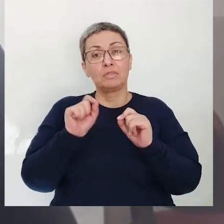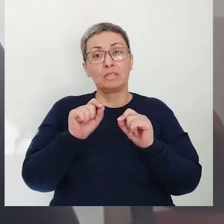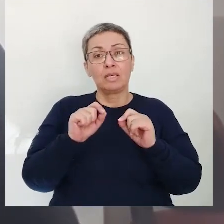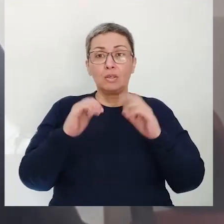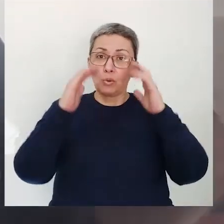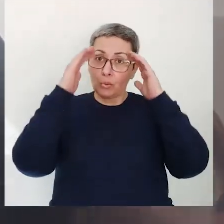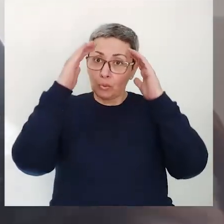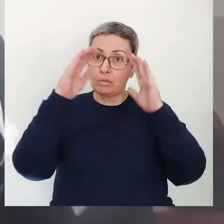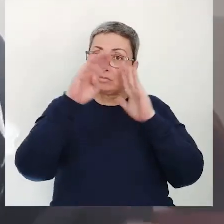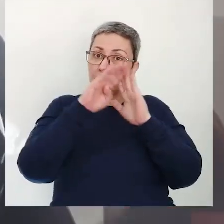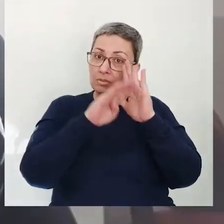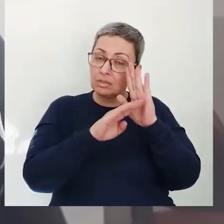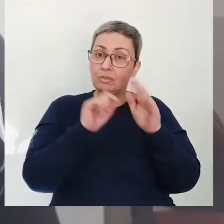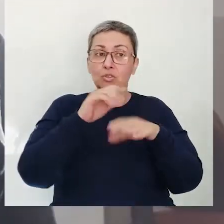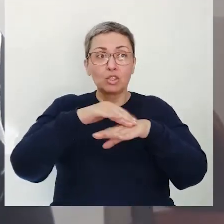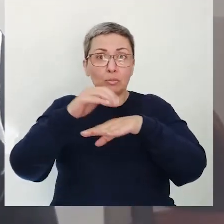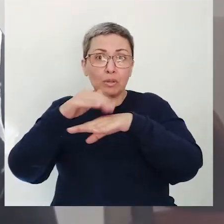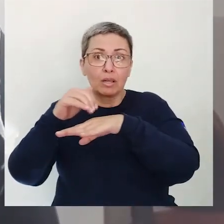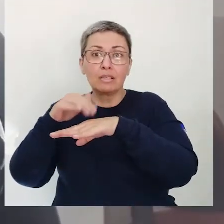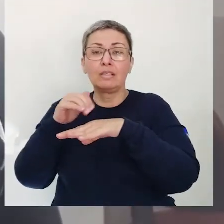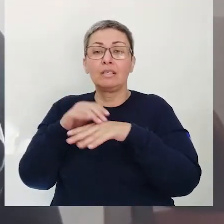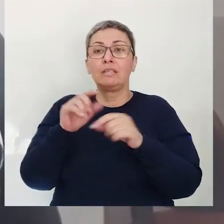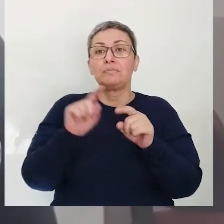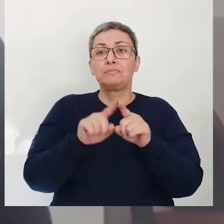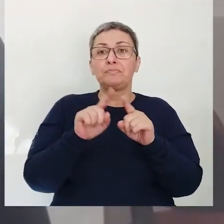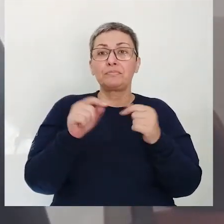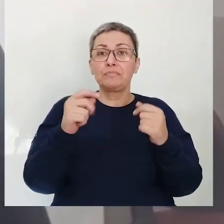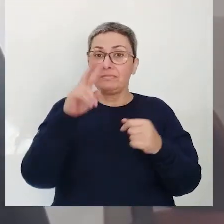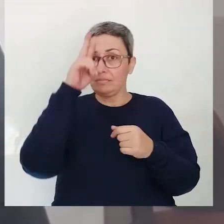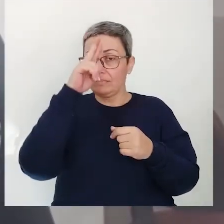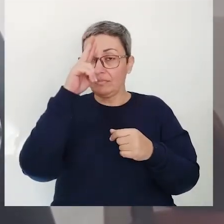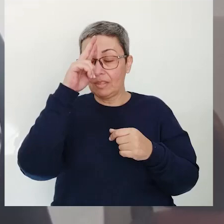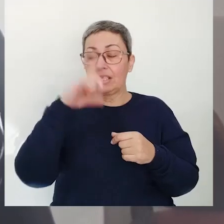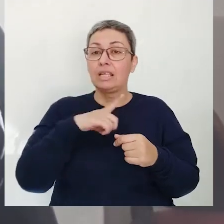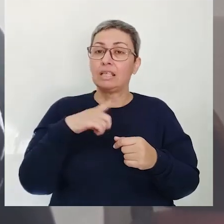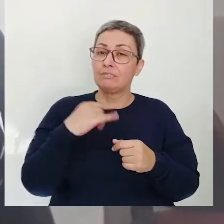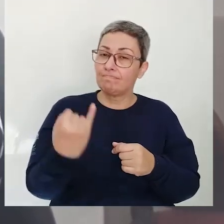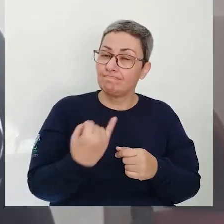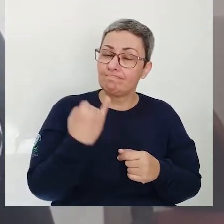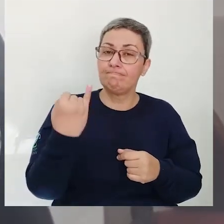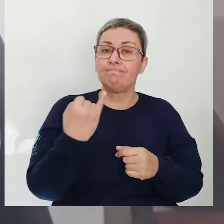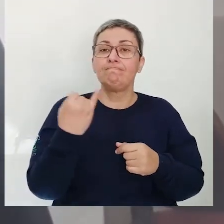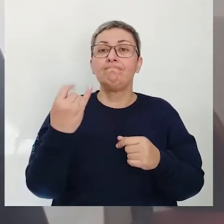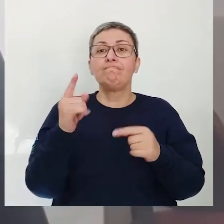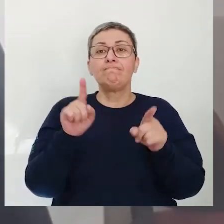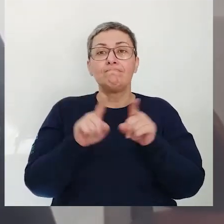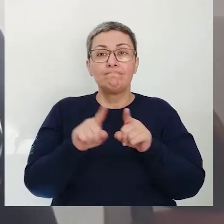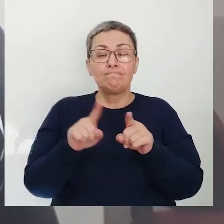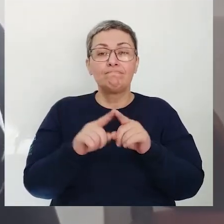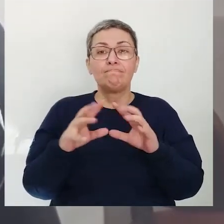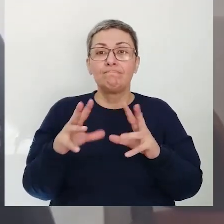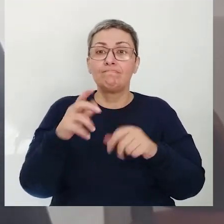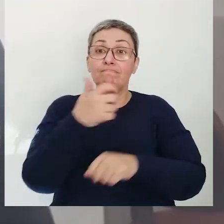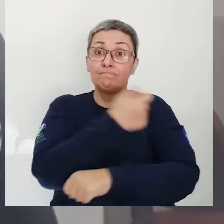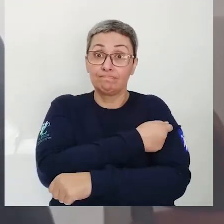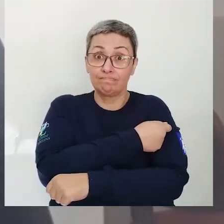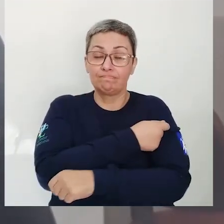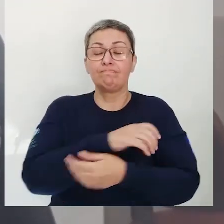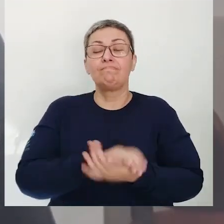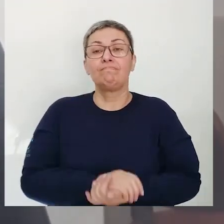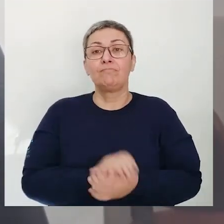seguindo lá as chamadas, né? Lembrem-se, é muito importante tomar a